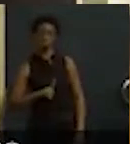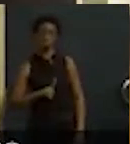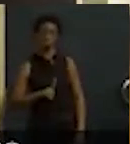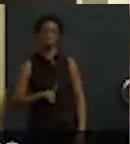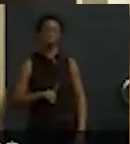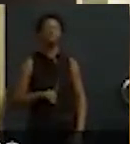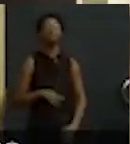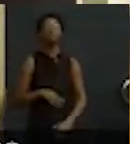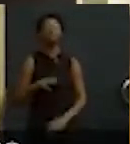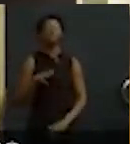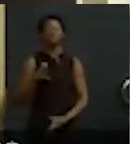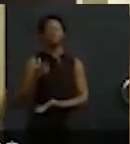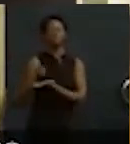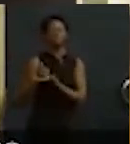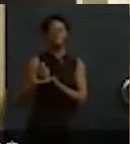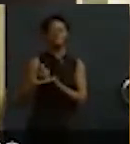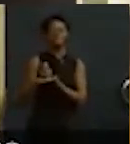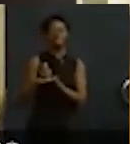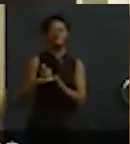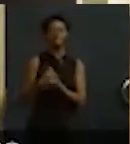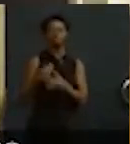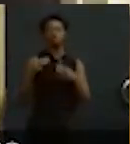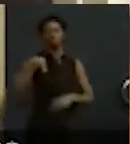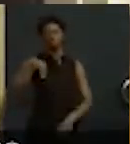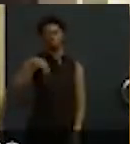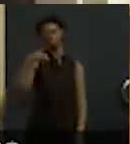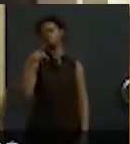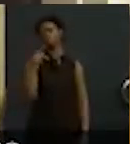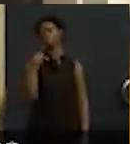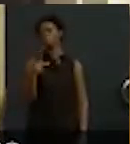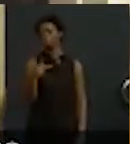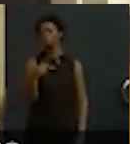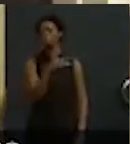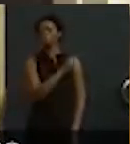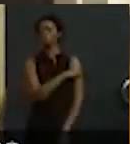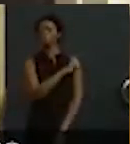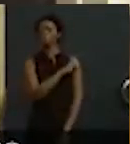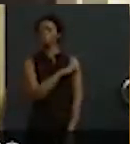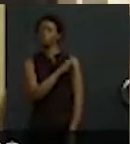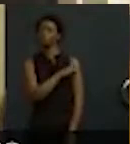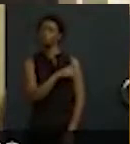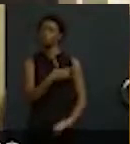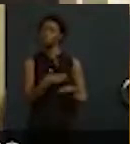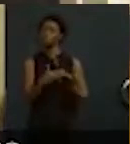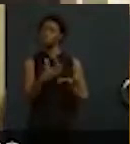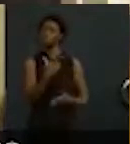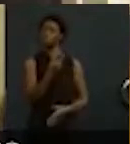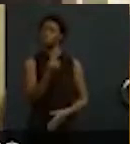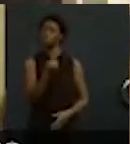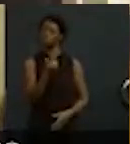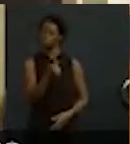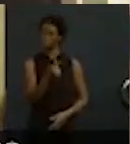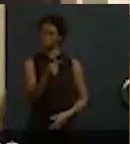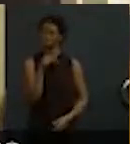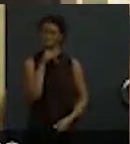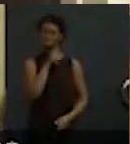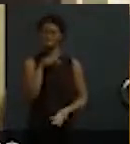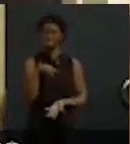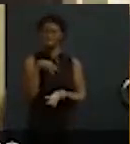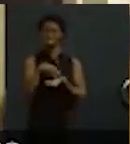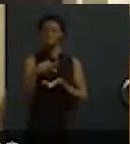do Ministério Público do Estado do Rio de Janeiro desde 2017, cargo que ocupa diante de